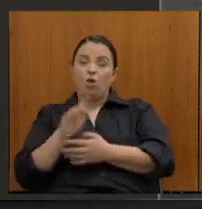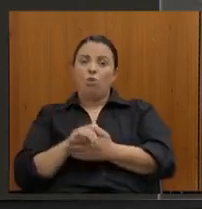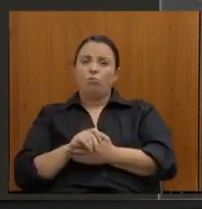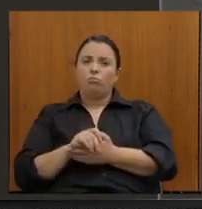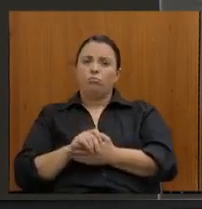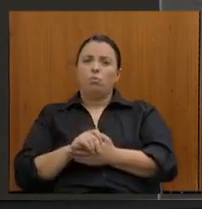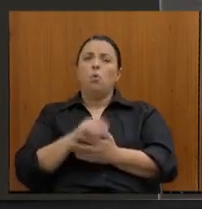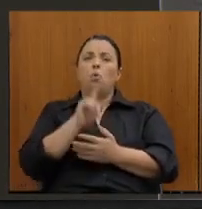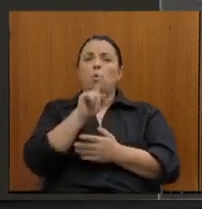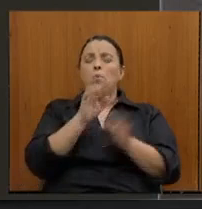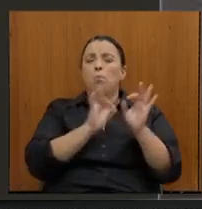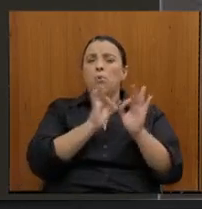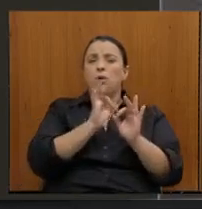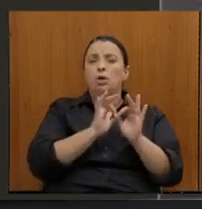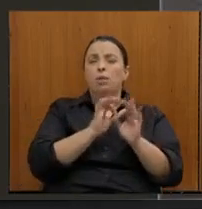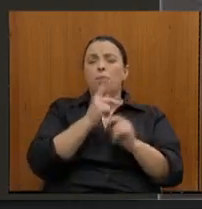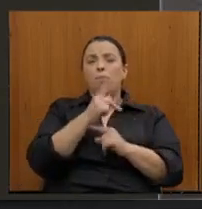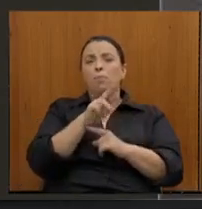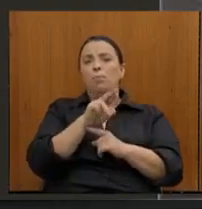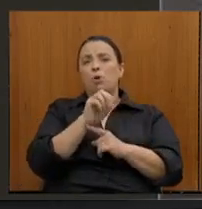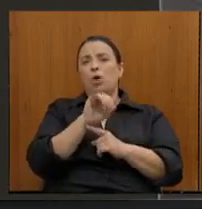a pch